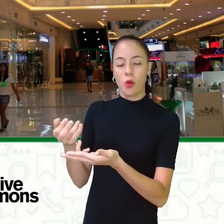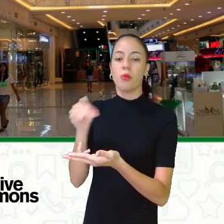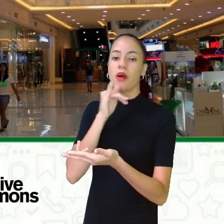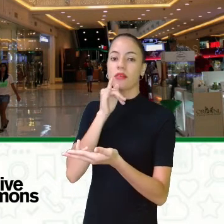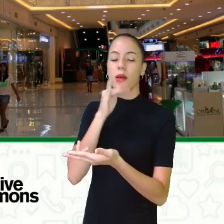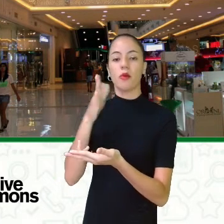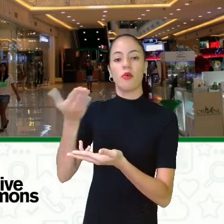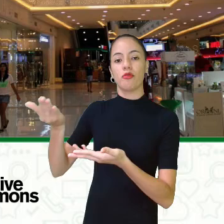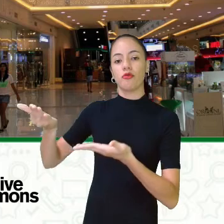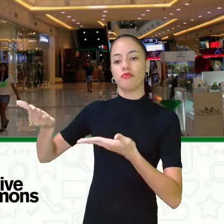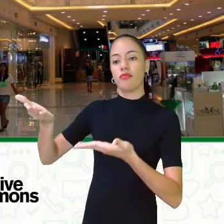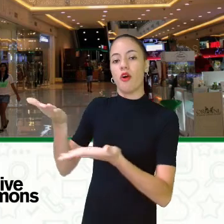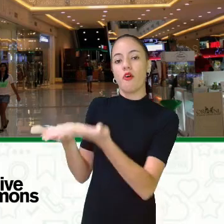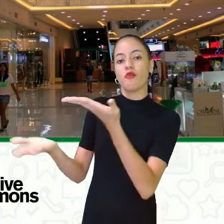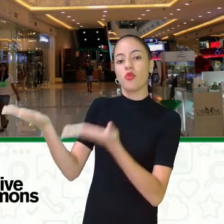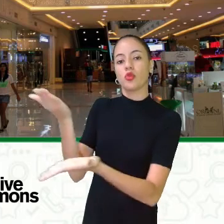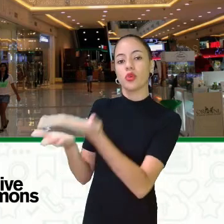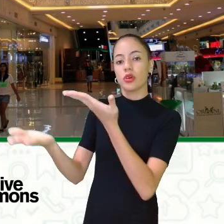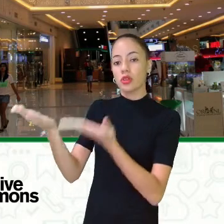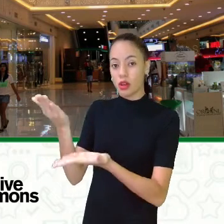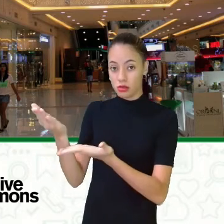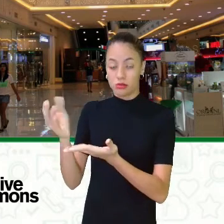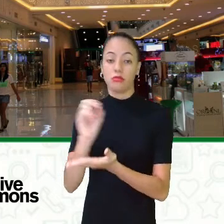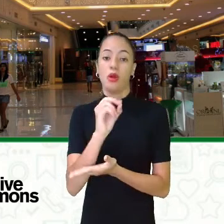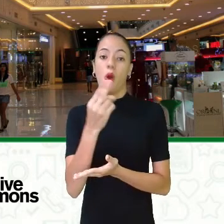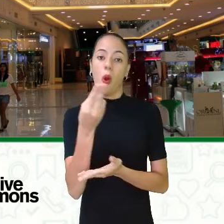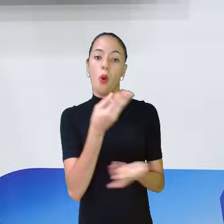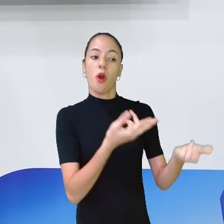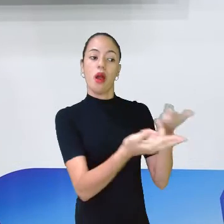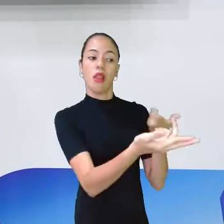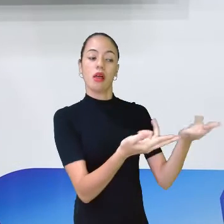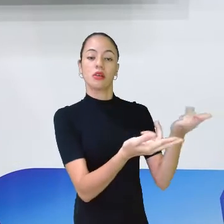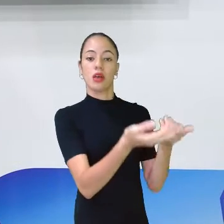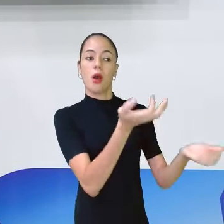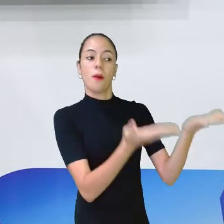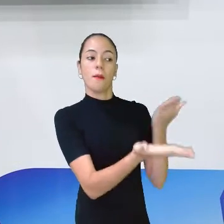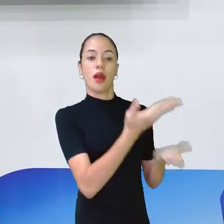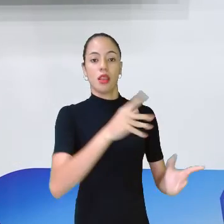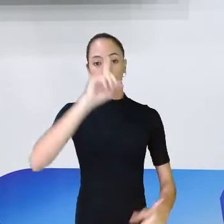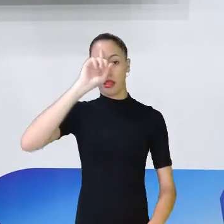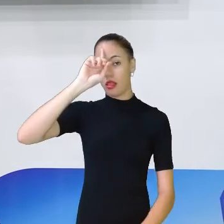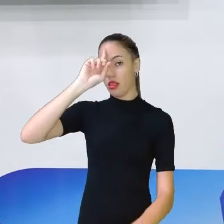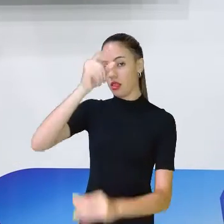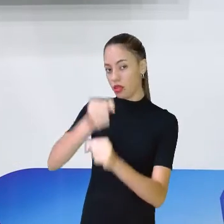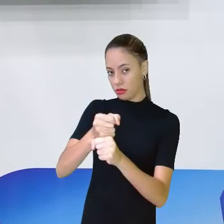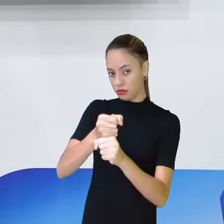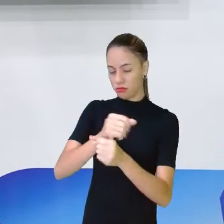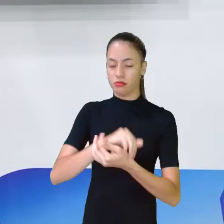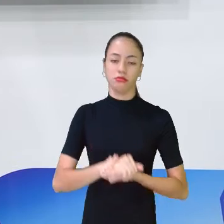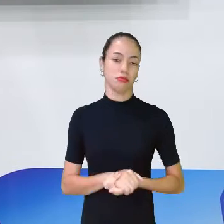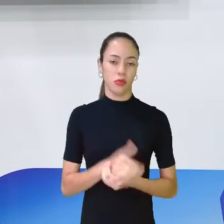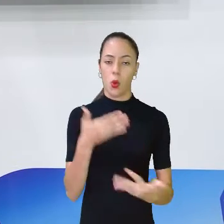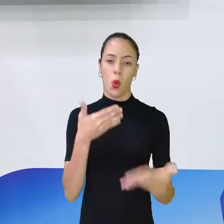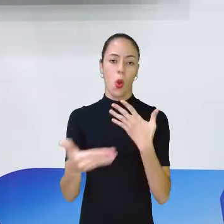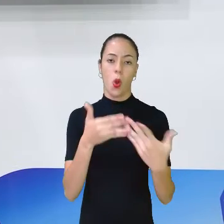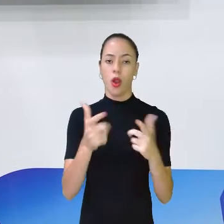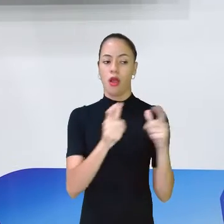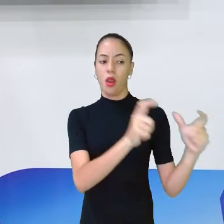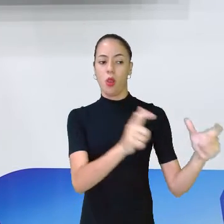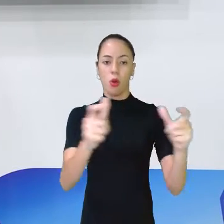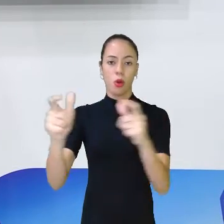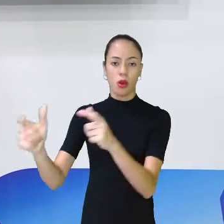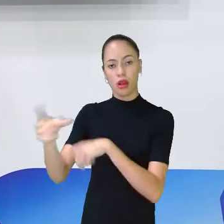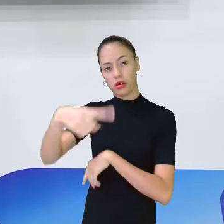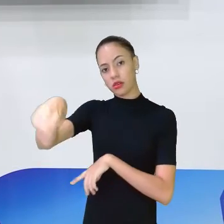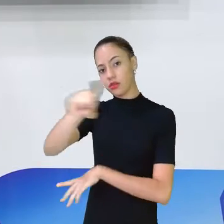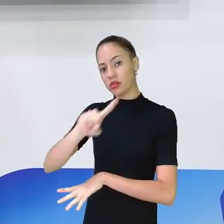empregado e na relação do empregado com o patrão, né? De todo o ambiente em que você está ali inserido,